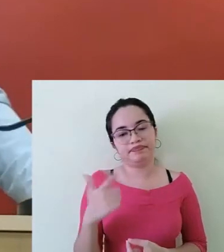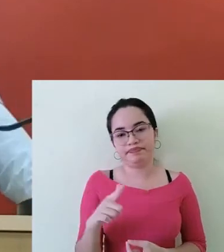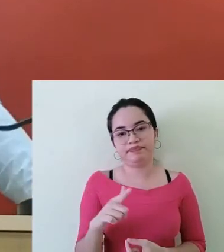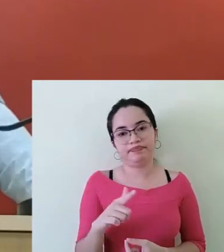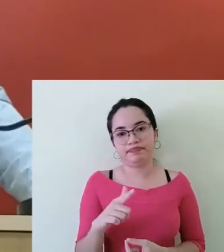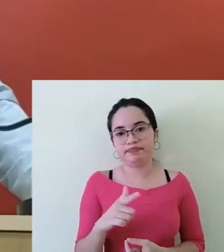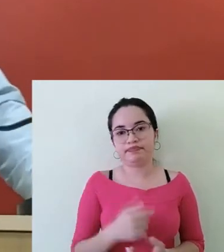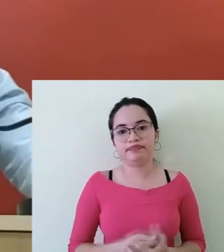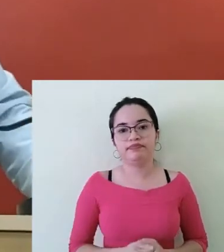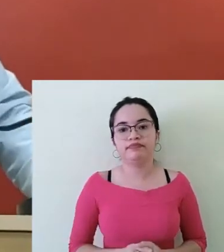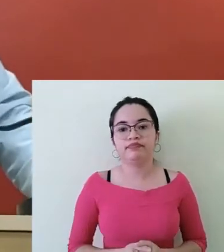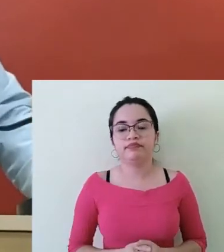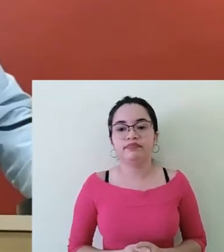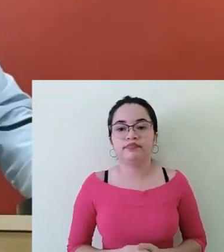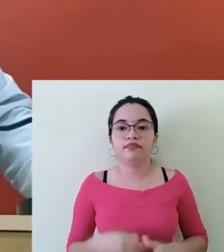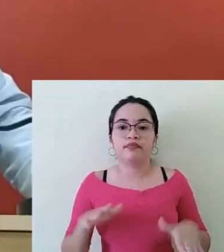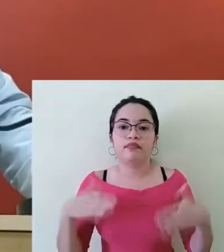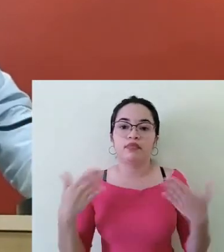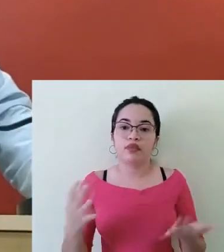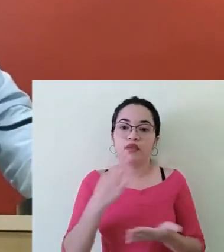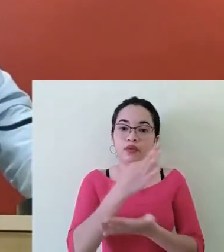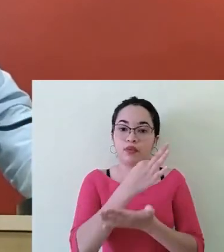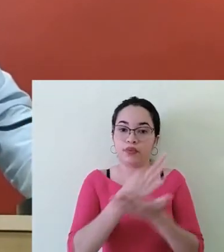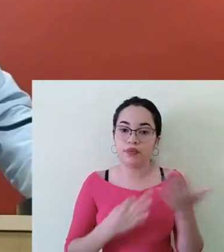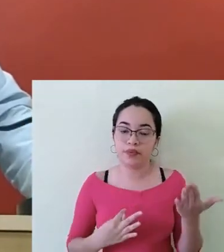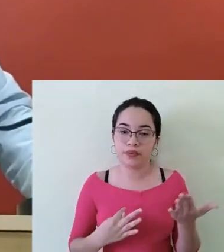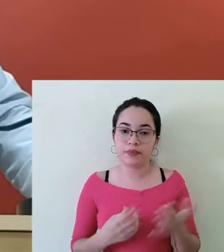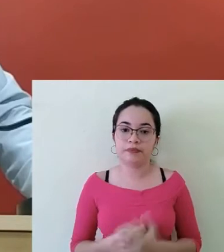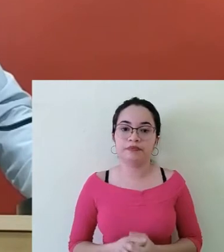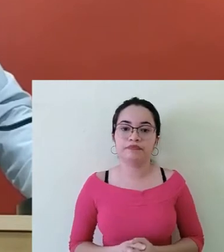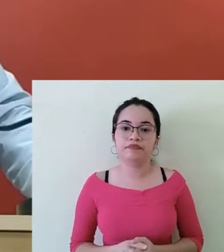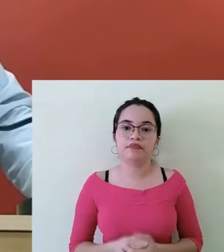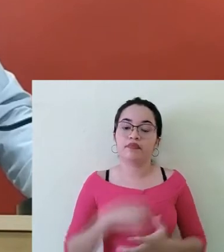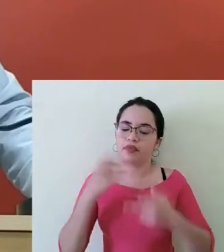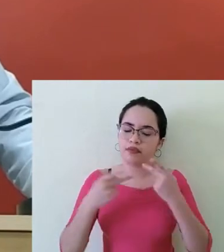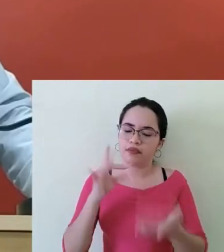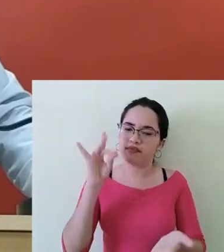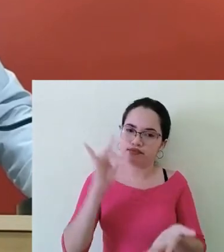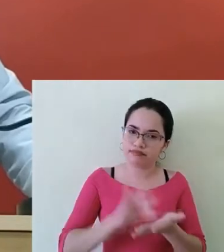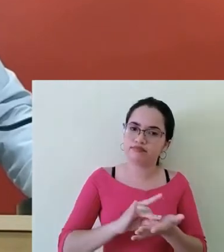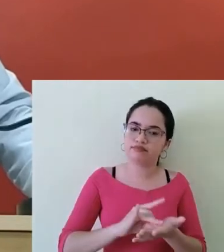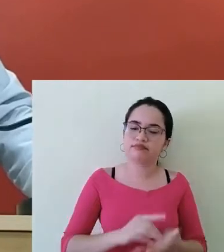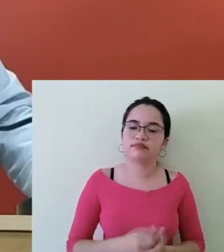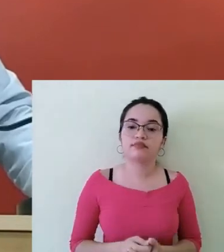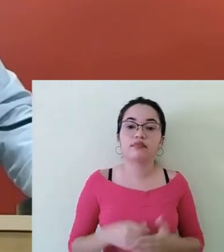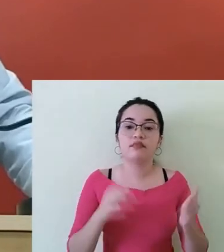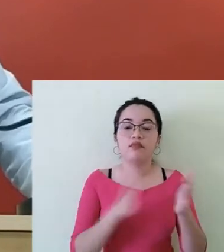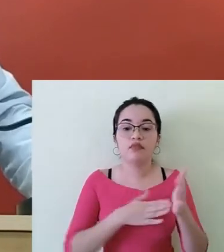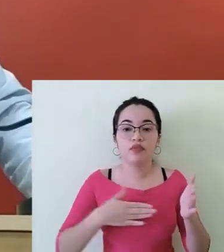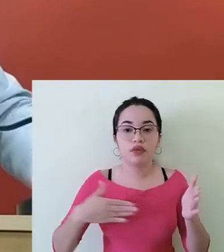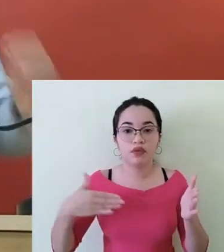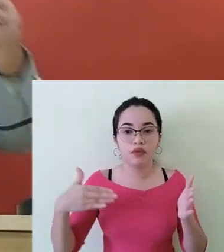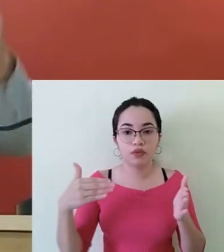nenhum sequer. Então, esse texto, ele vem afirmar que